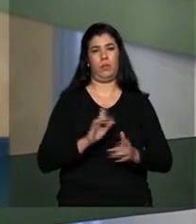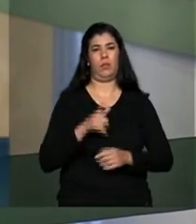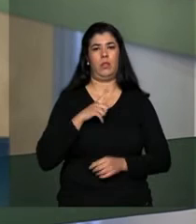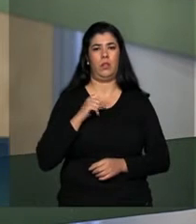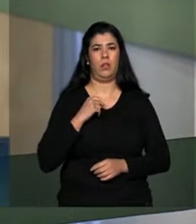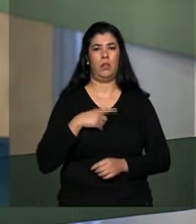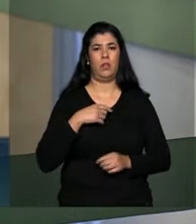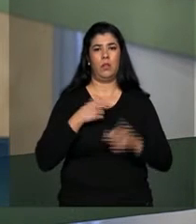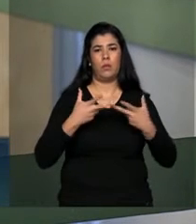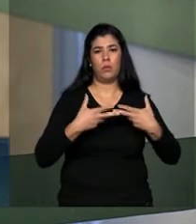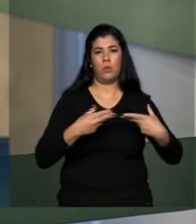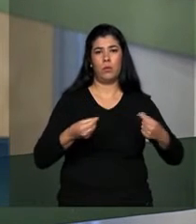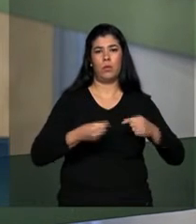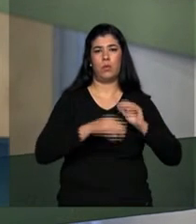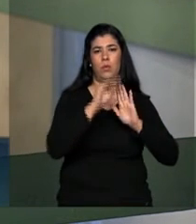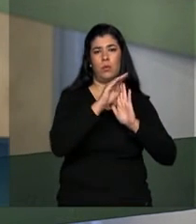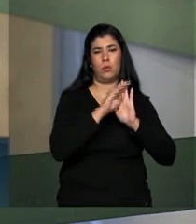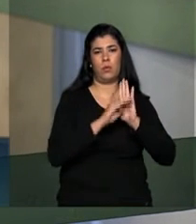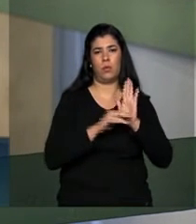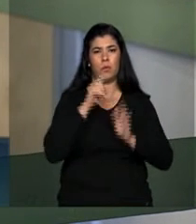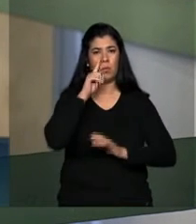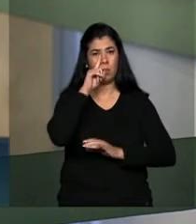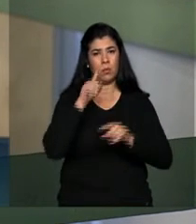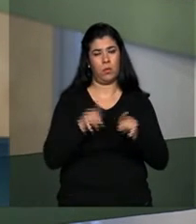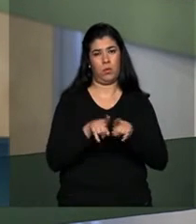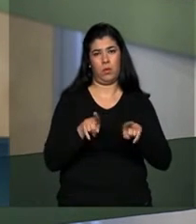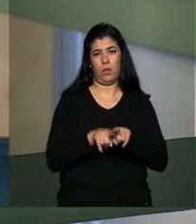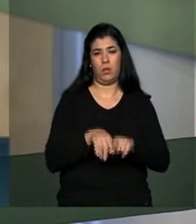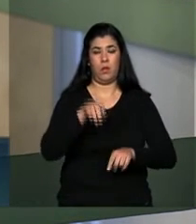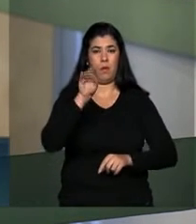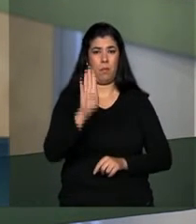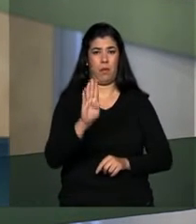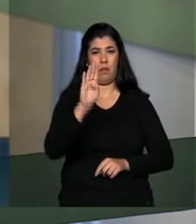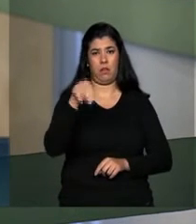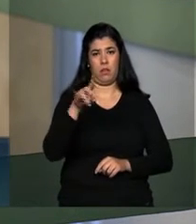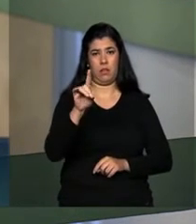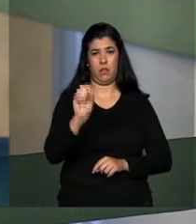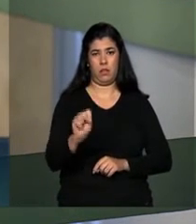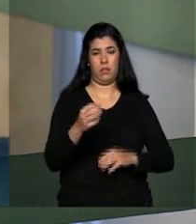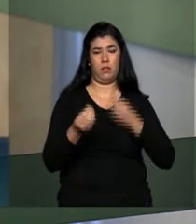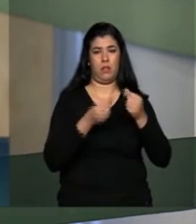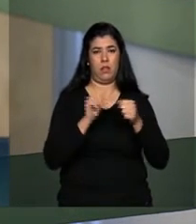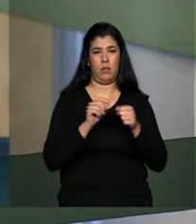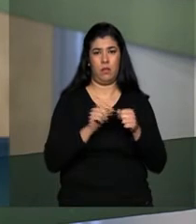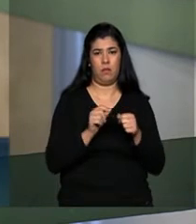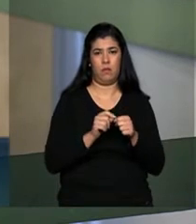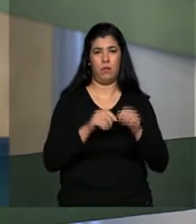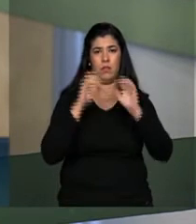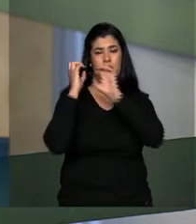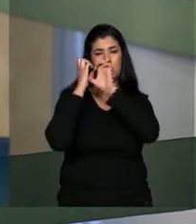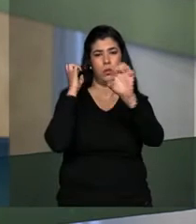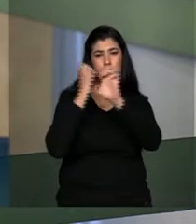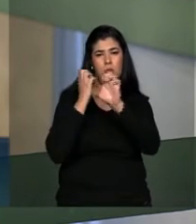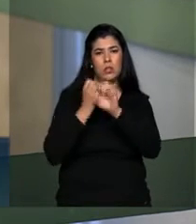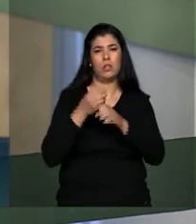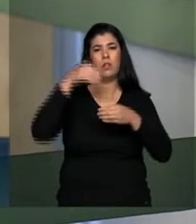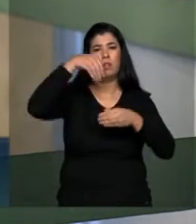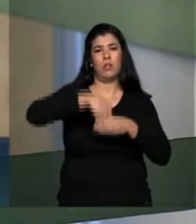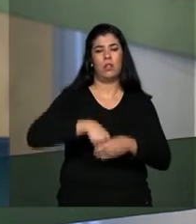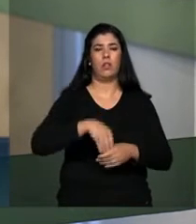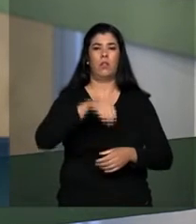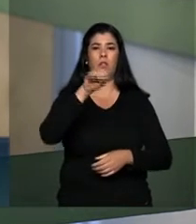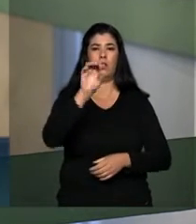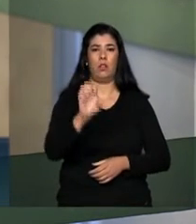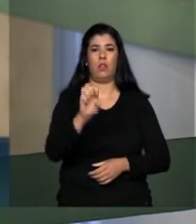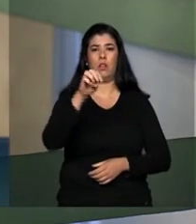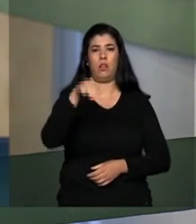Na questão de reclassificação de risco para o crédito do BNDES à exportação de serviços, de engenharia ou para aeronaves da Embraer, no